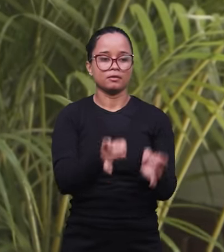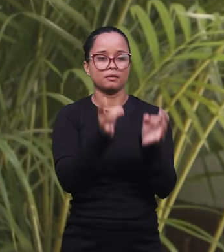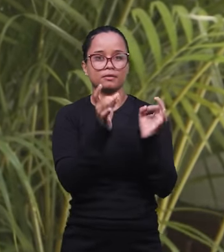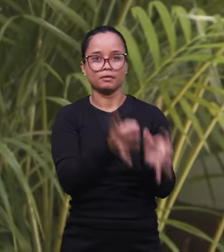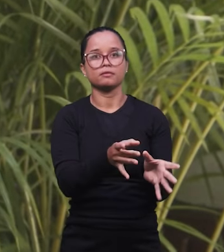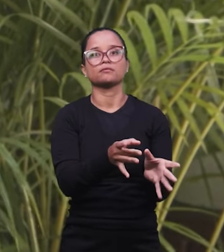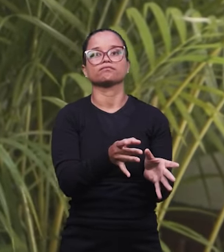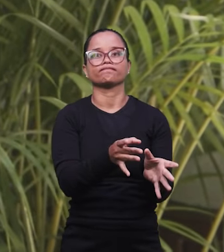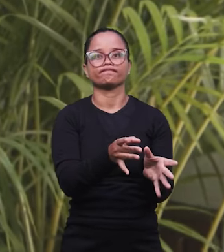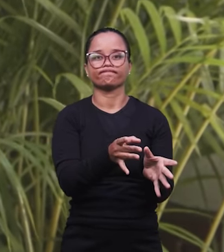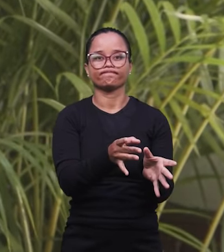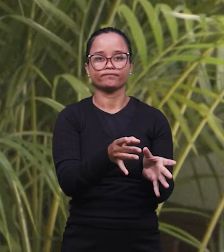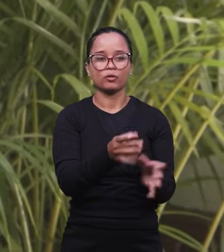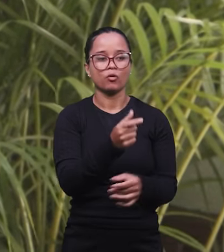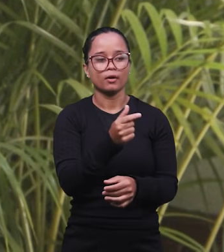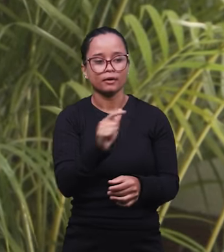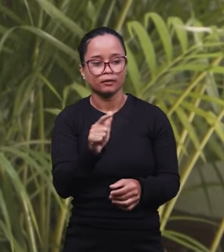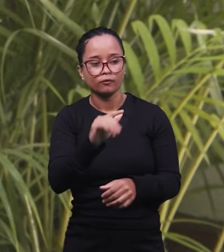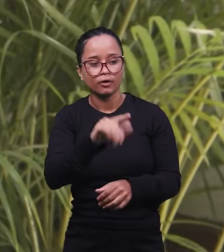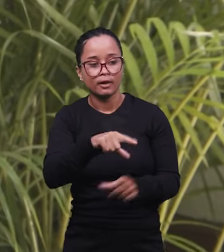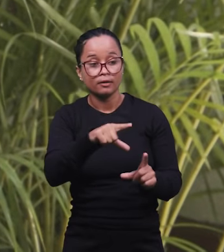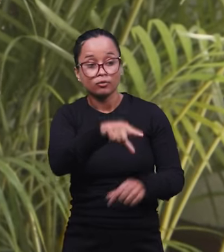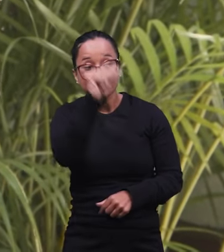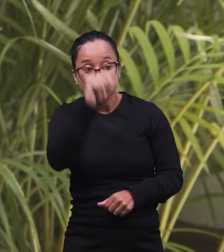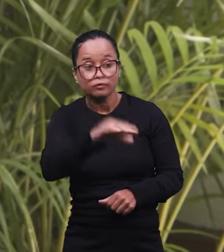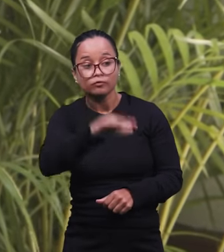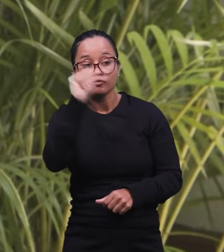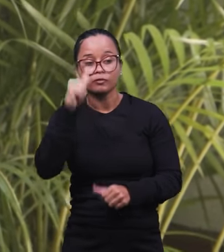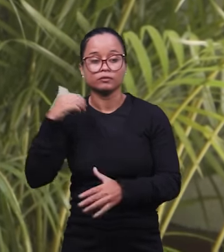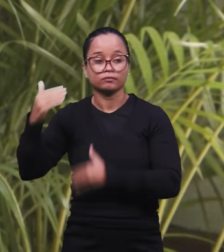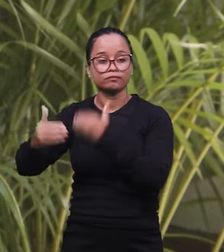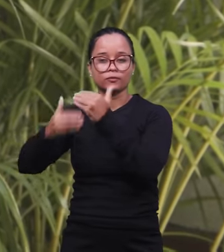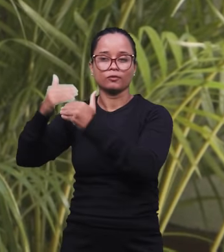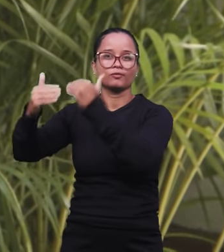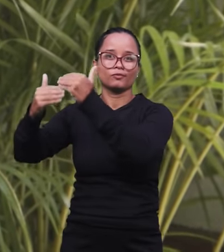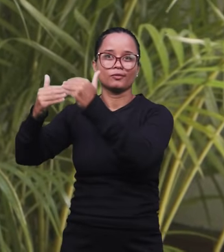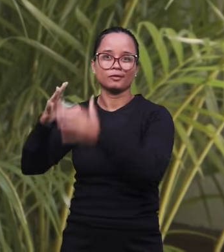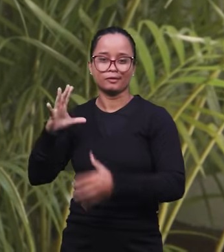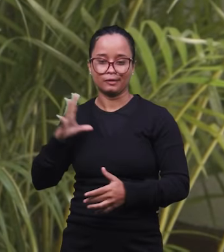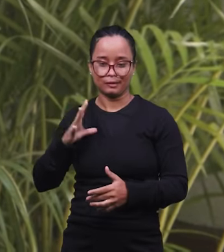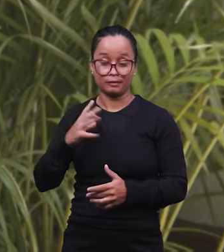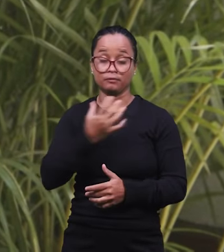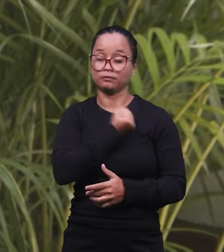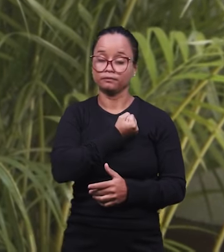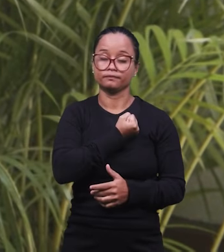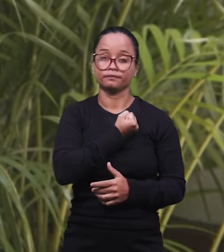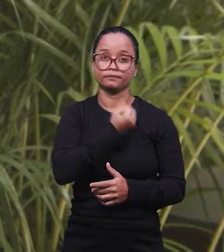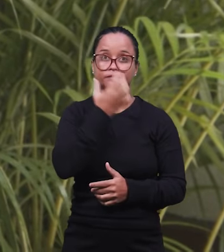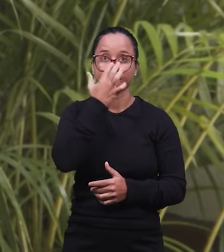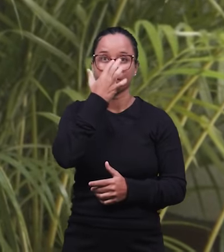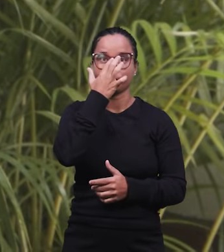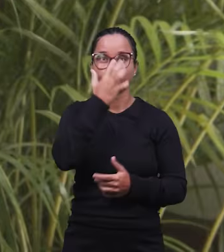fora nenhum daqueles que foram eleitos, chamados, que estão neste processo de salvação.